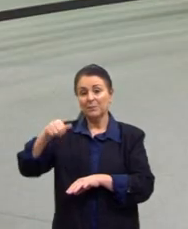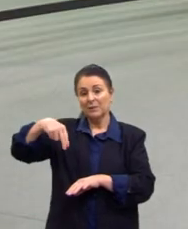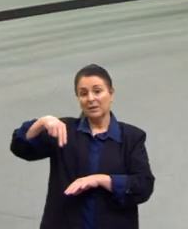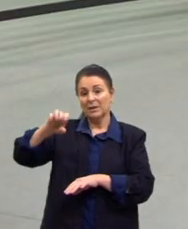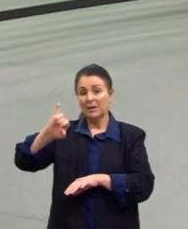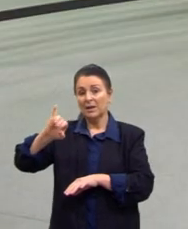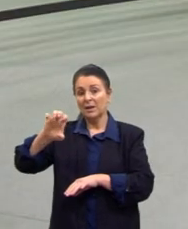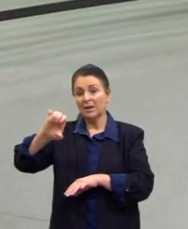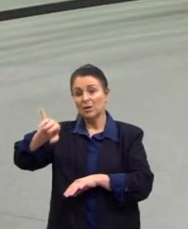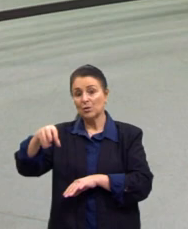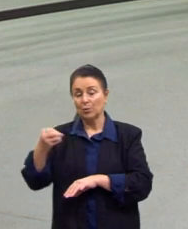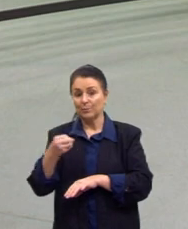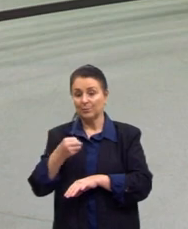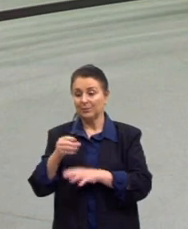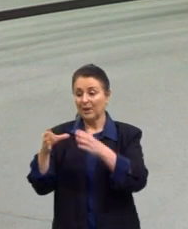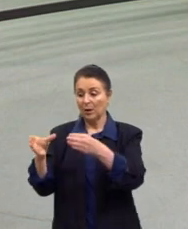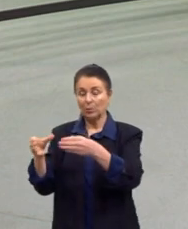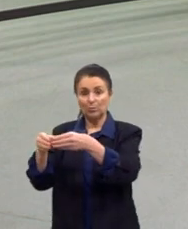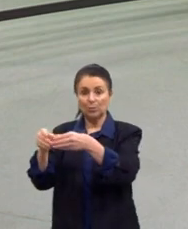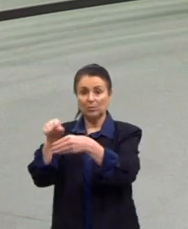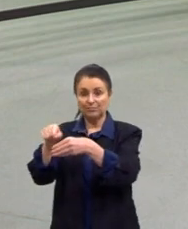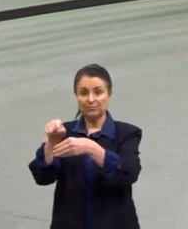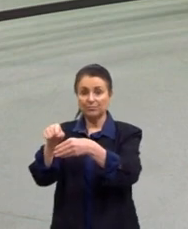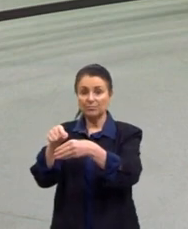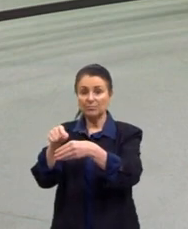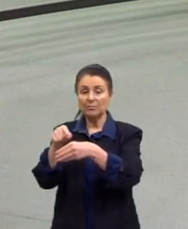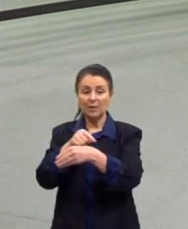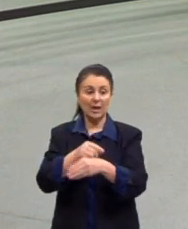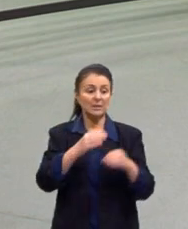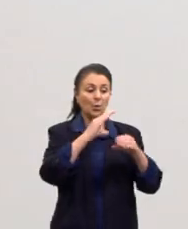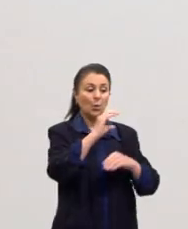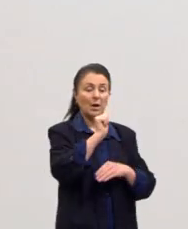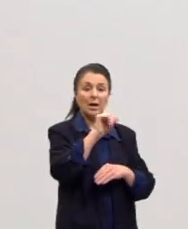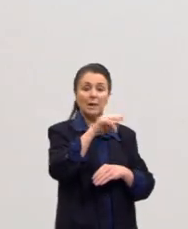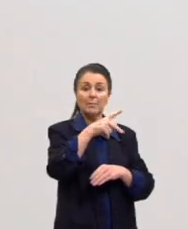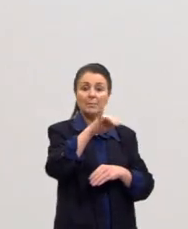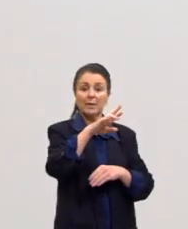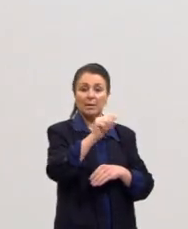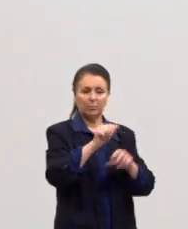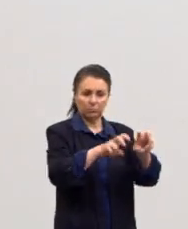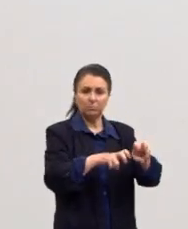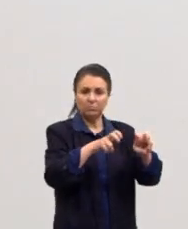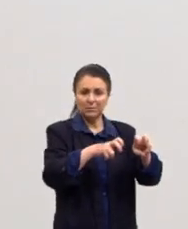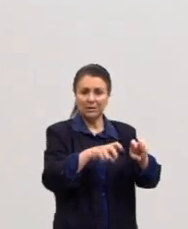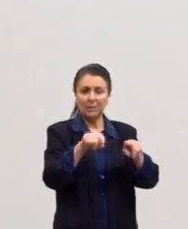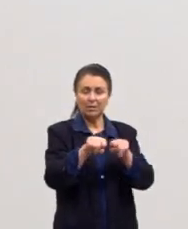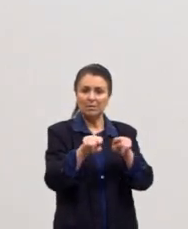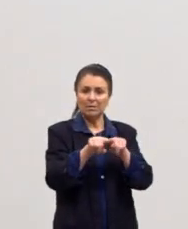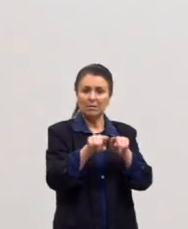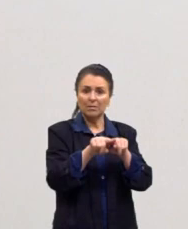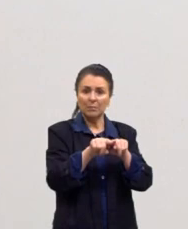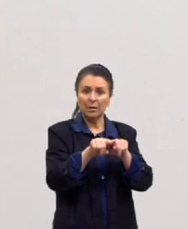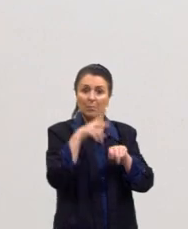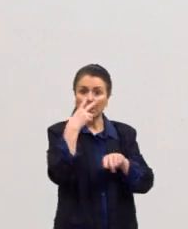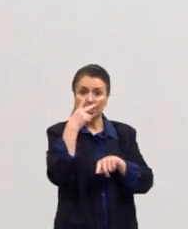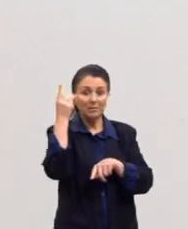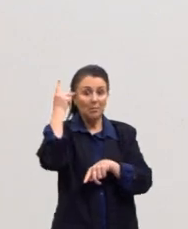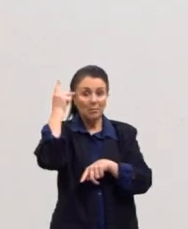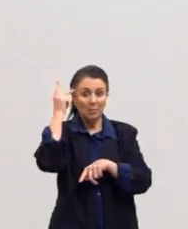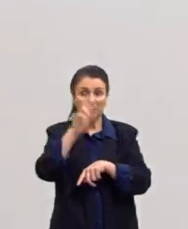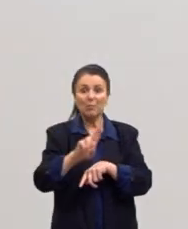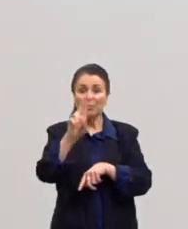né O Caipira parece o Paulistano Paulistano já é diferente já tem uma outra influência né